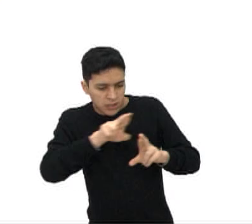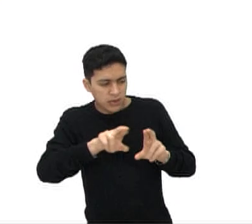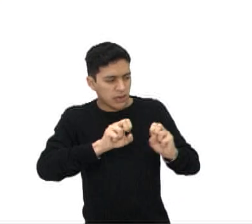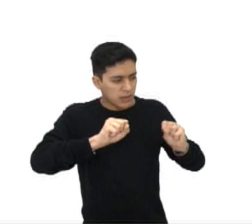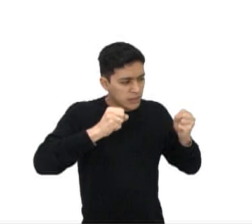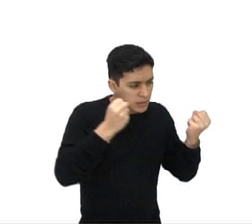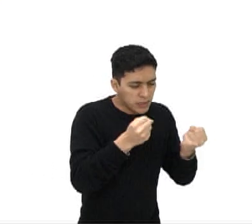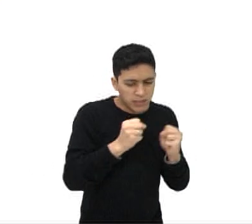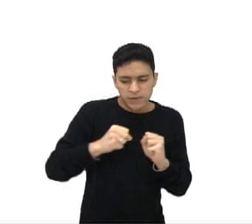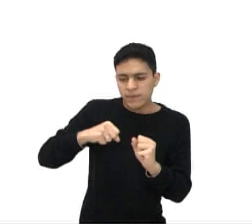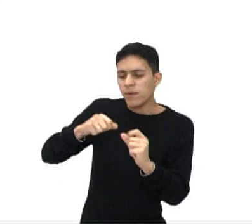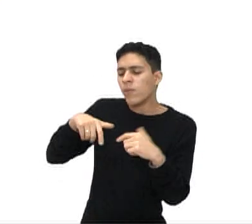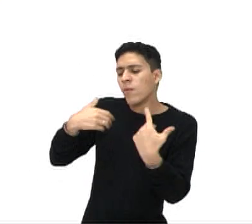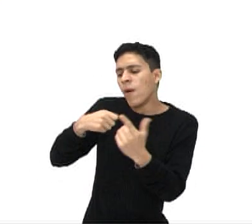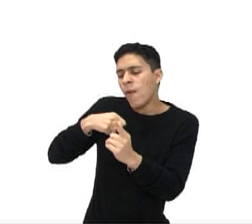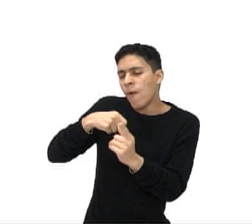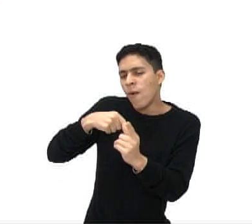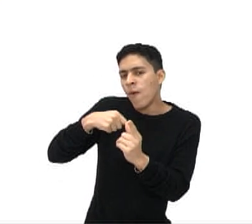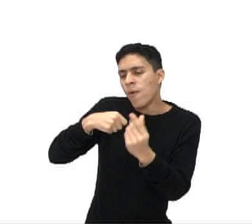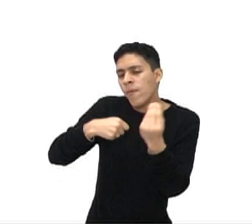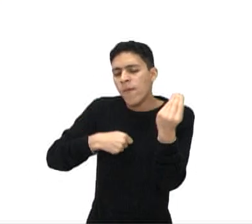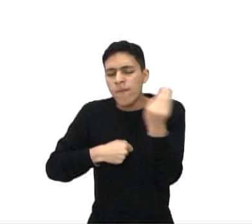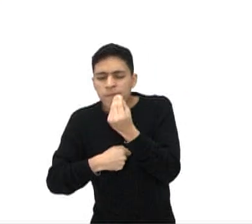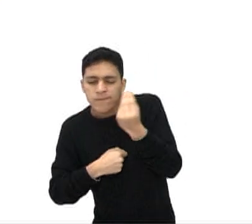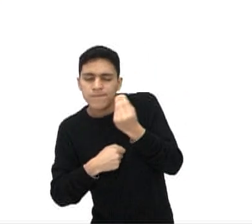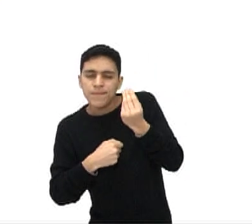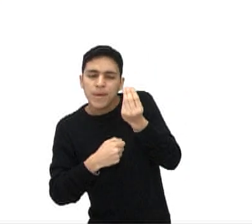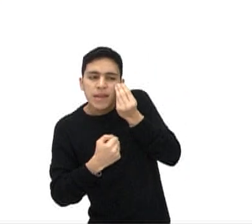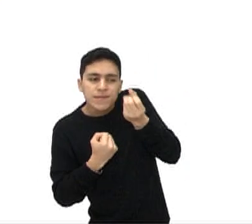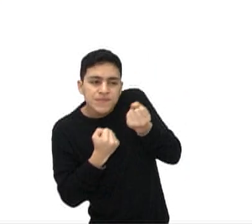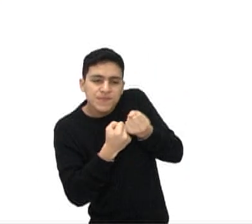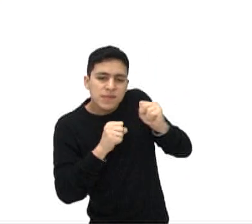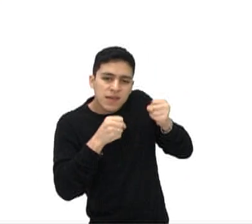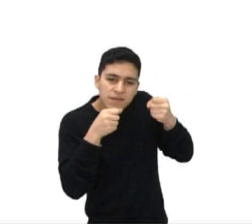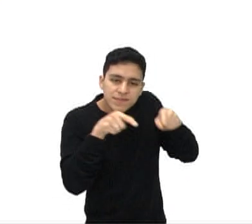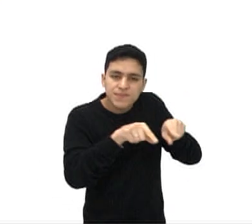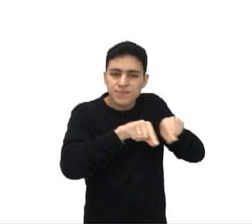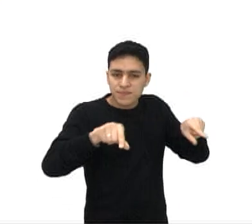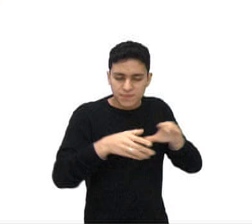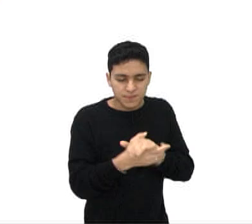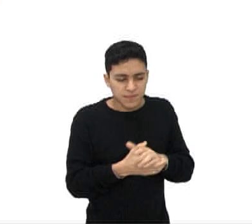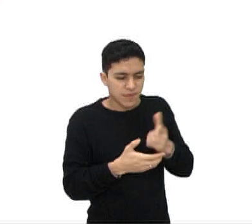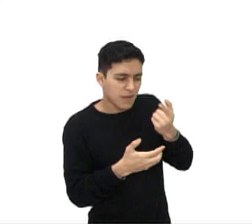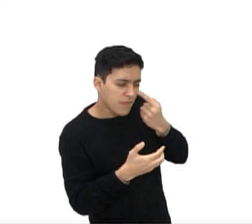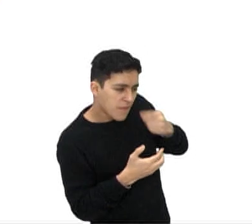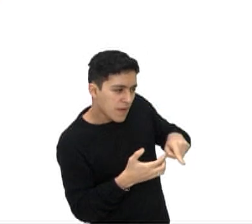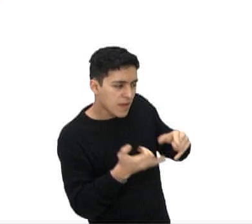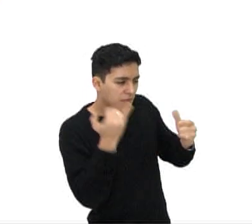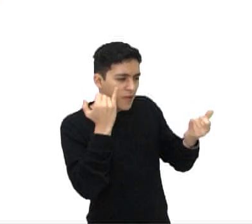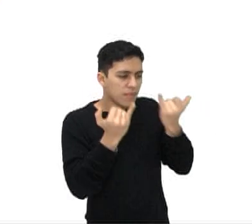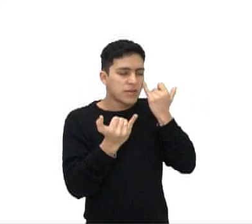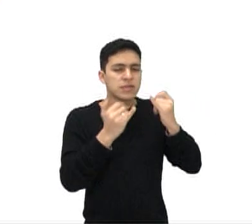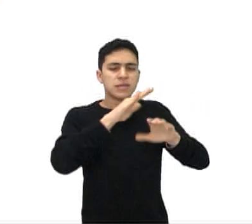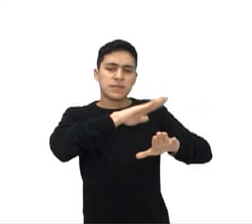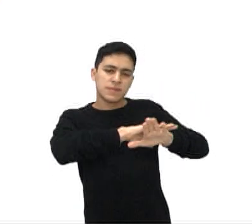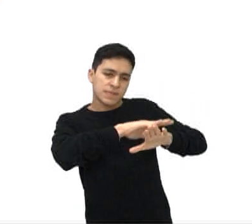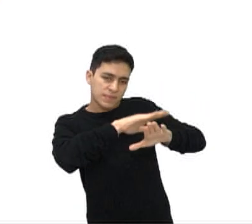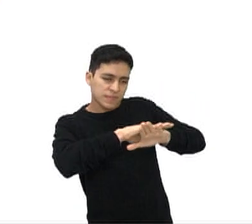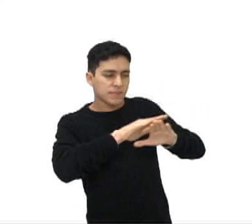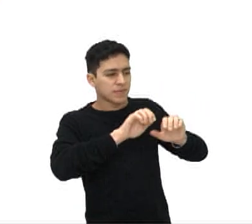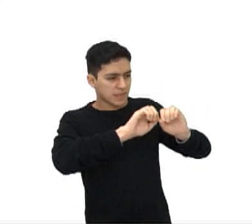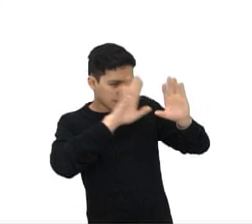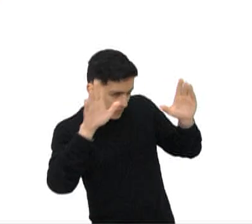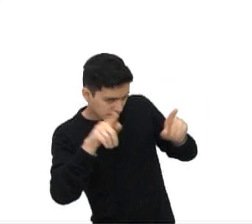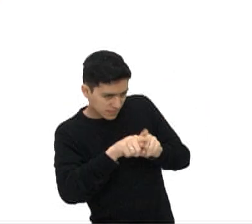os argumentos oferecidos para sustentá-la, vamos localizar informações explícitas em um texto, inferir